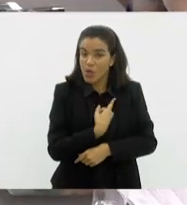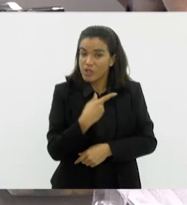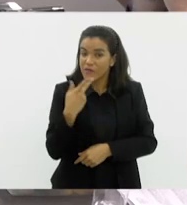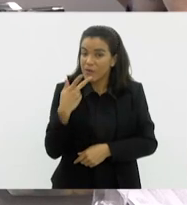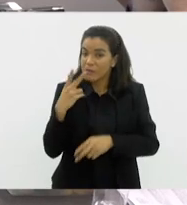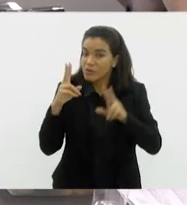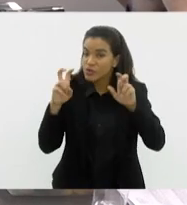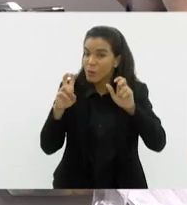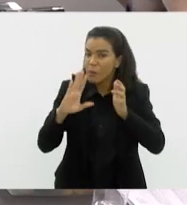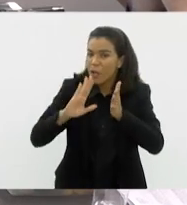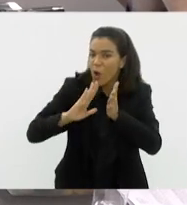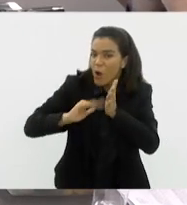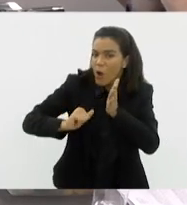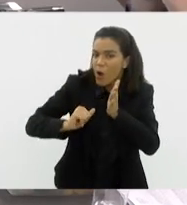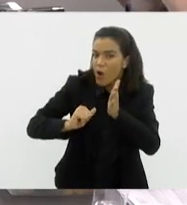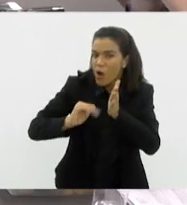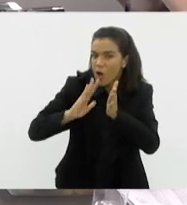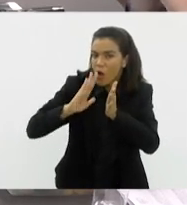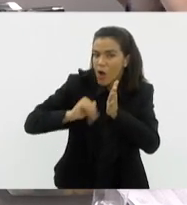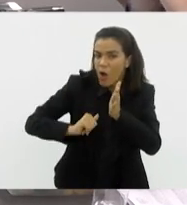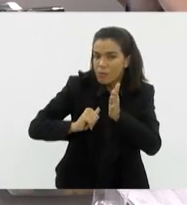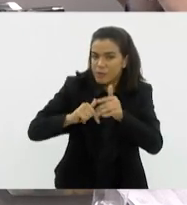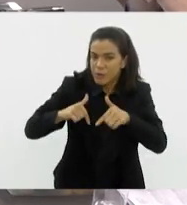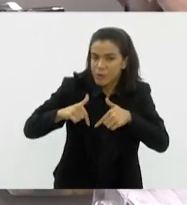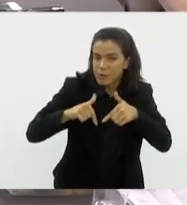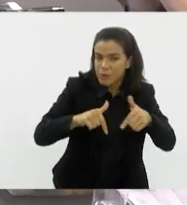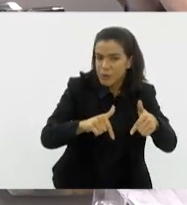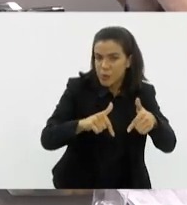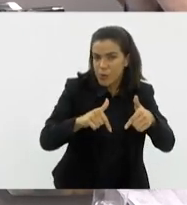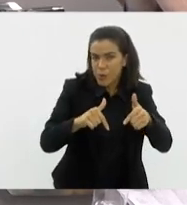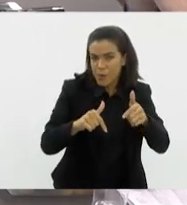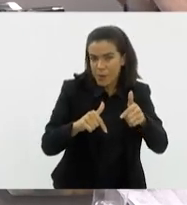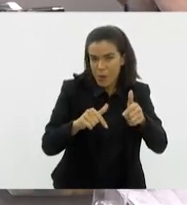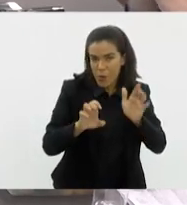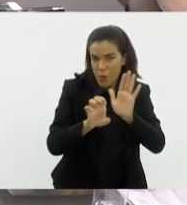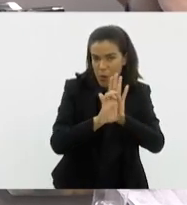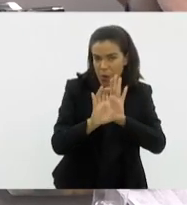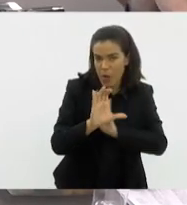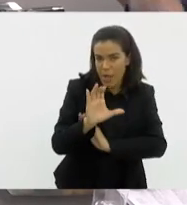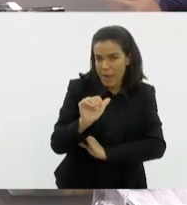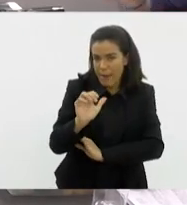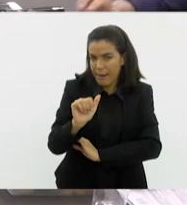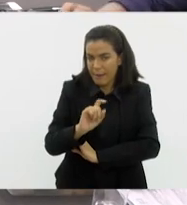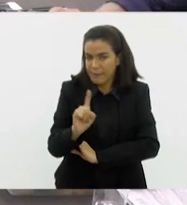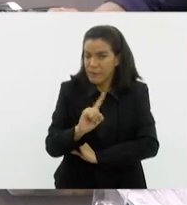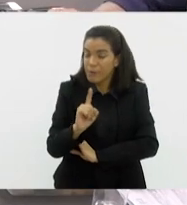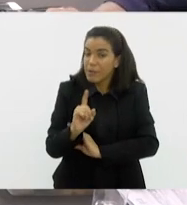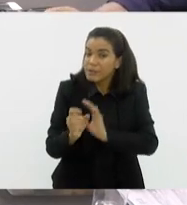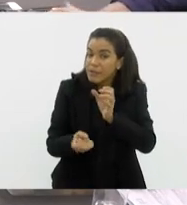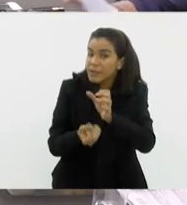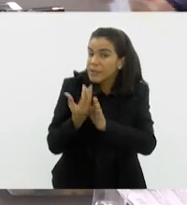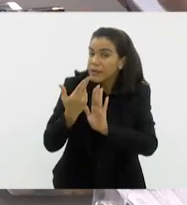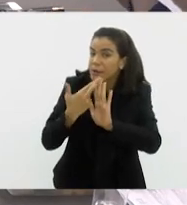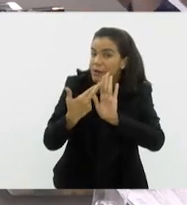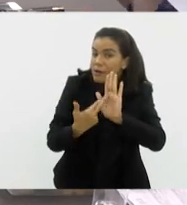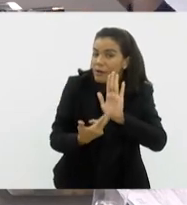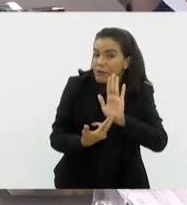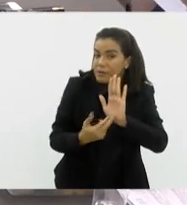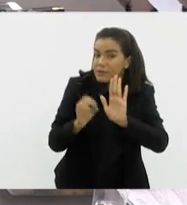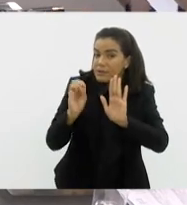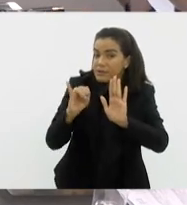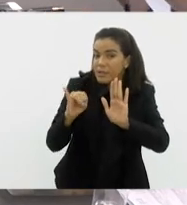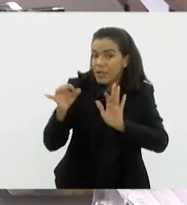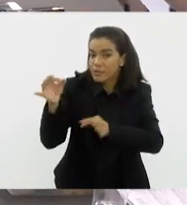não existe a predisposição no próprio ECA, e se trata apenas de uma regulamentação caso o